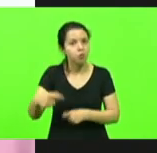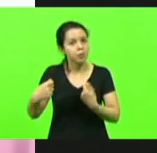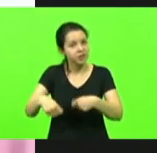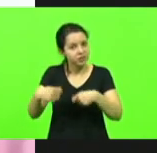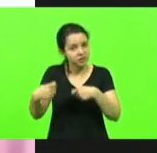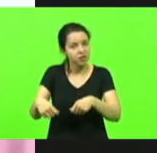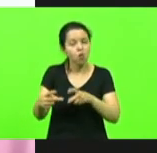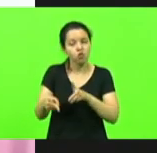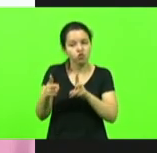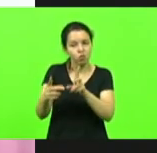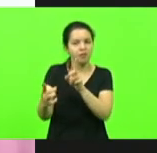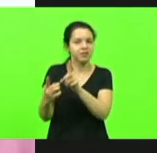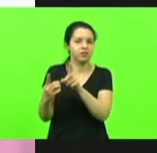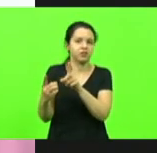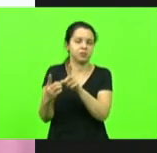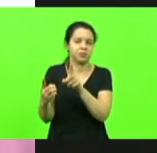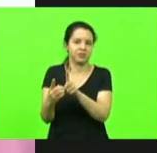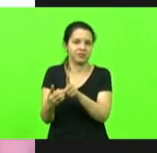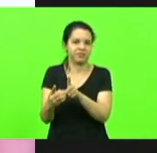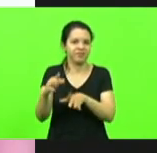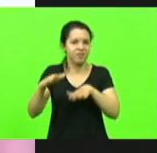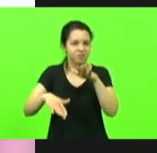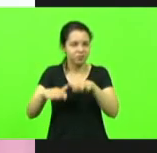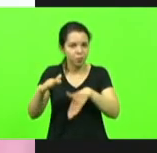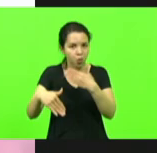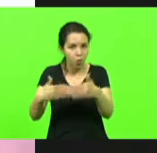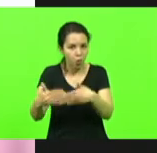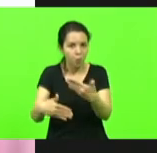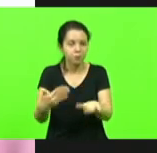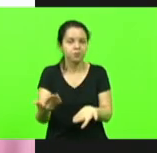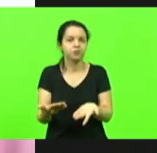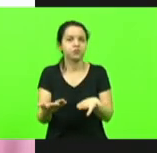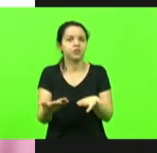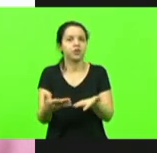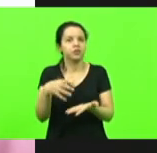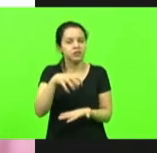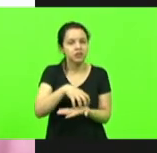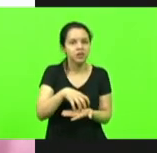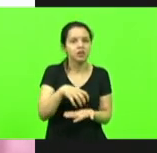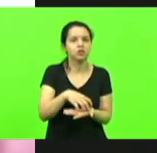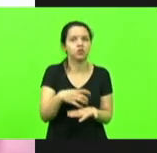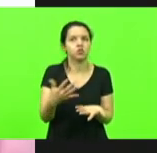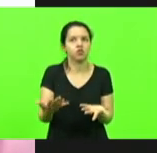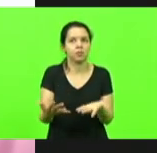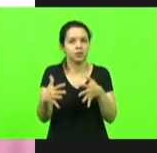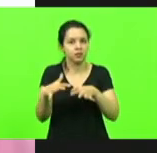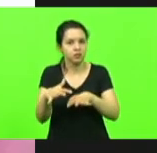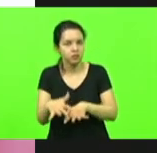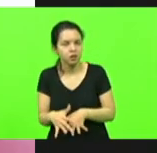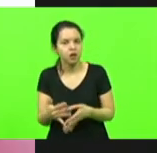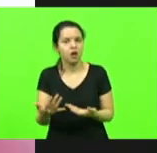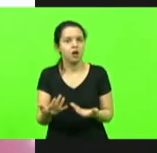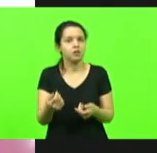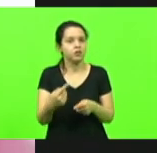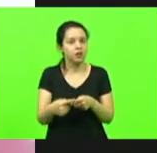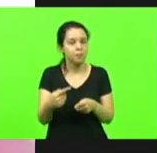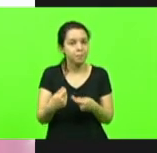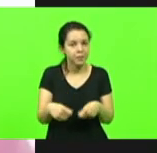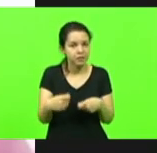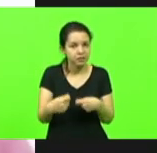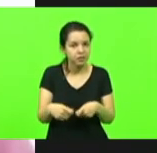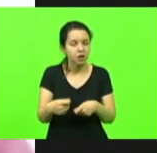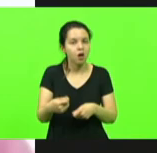essa realização. Depois foram vindo os centros de reabilitação, vieram as qualificações